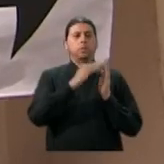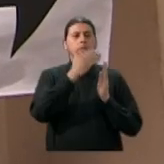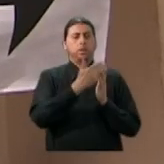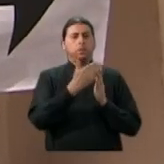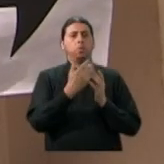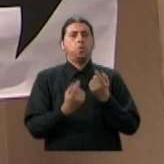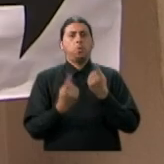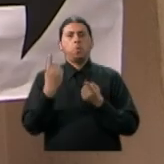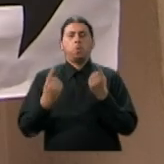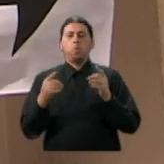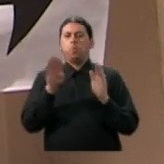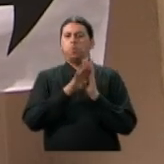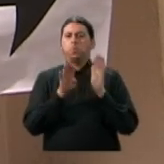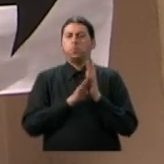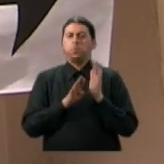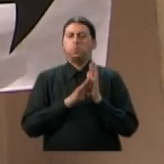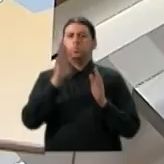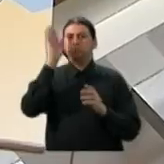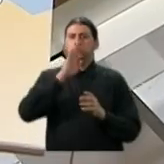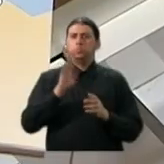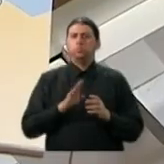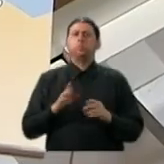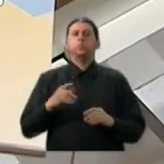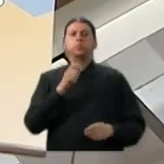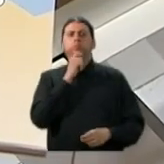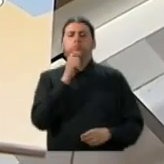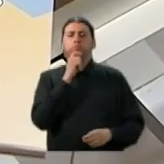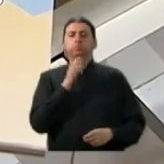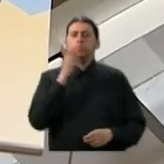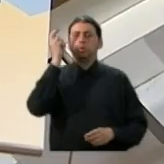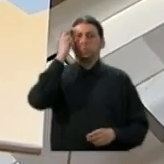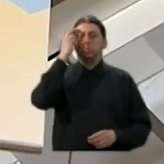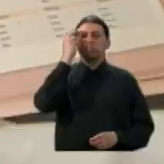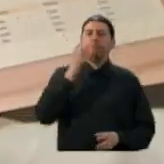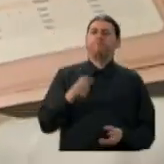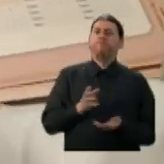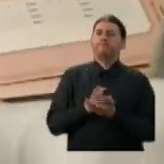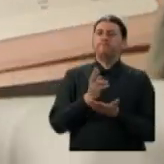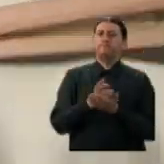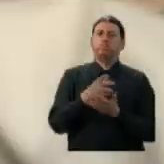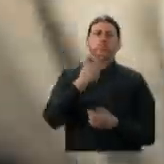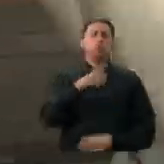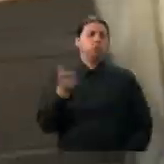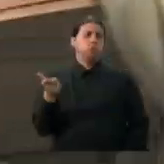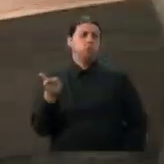calendários do Programa Nacional de Imunizações. A gente ainda, culturalmente, né, não tem